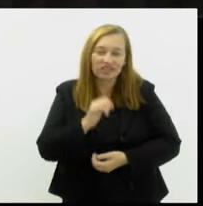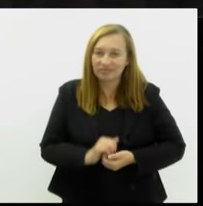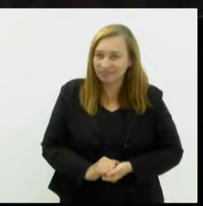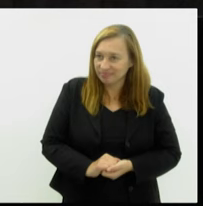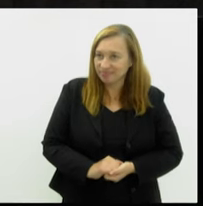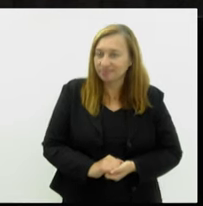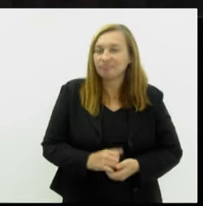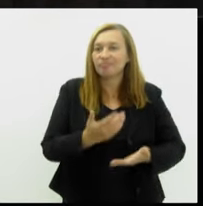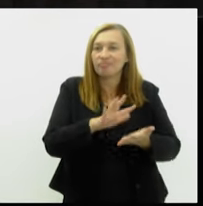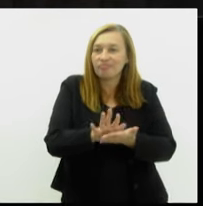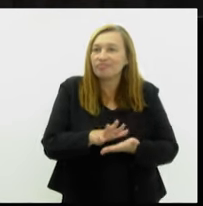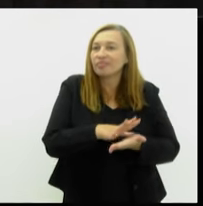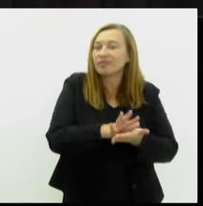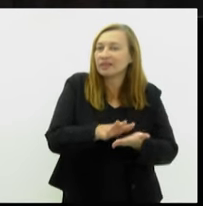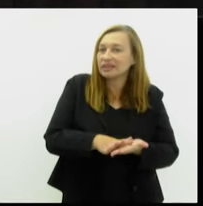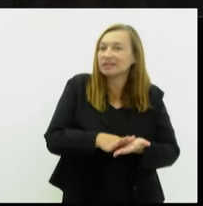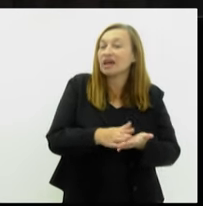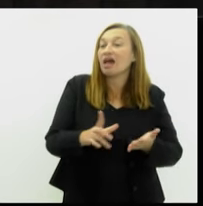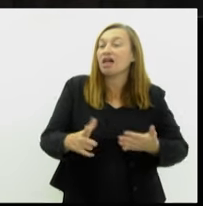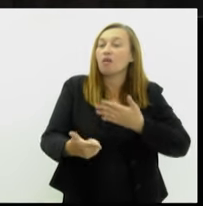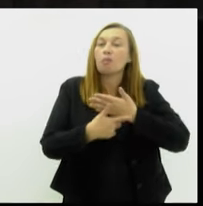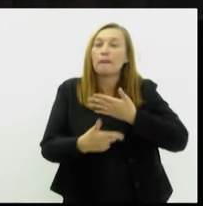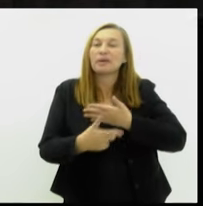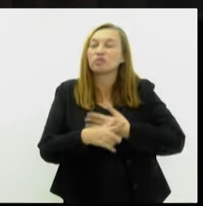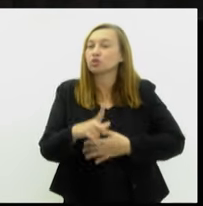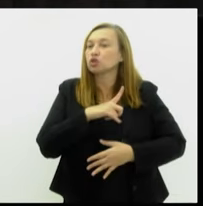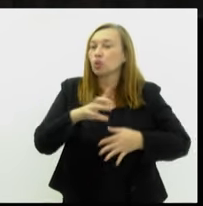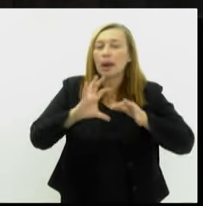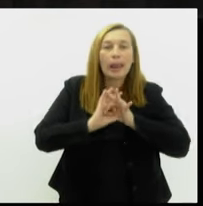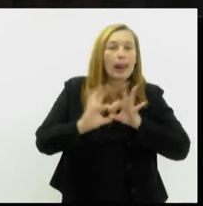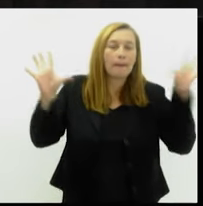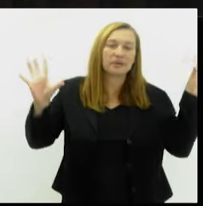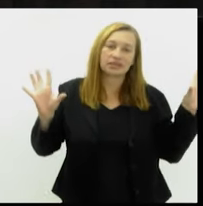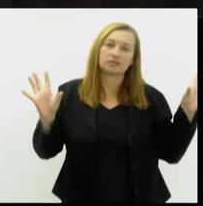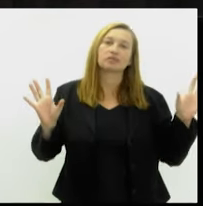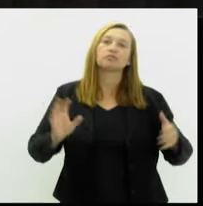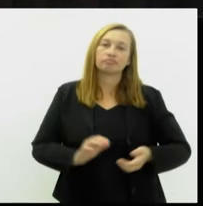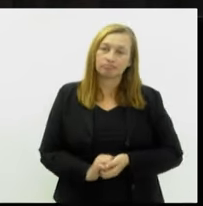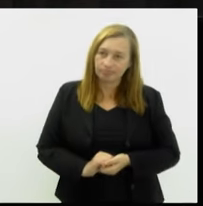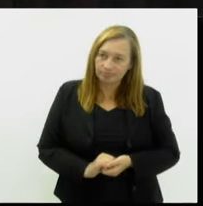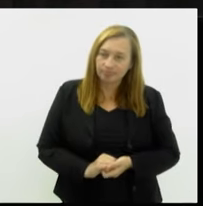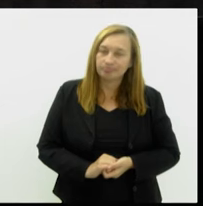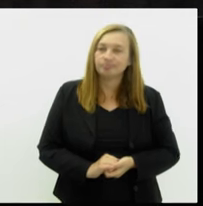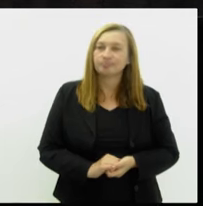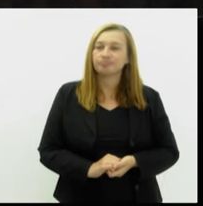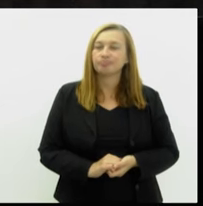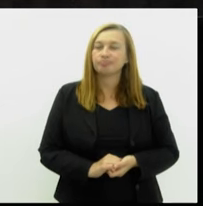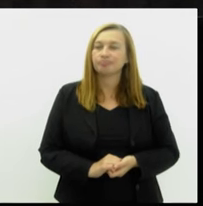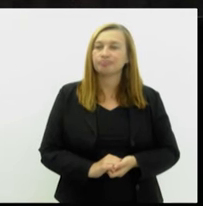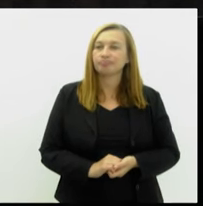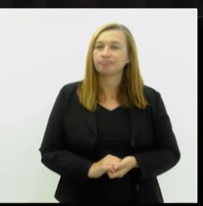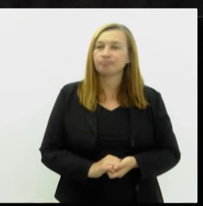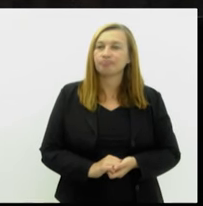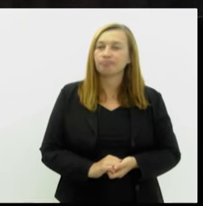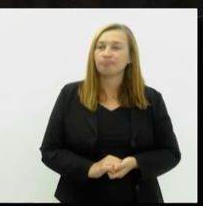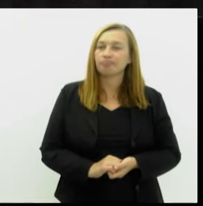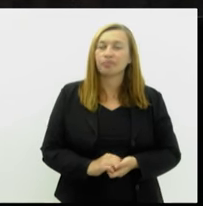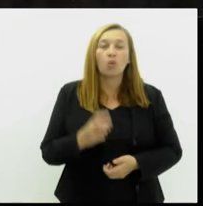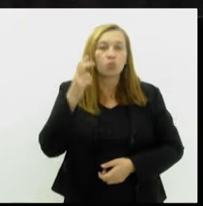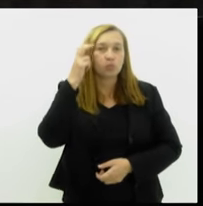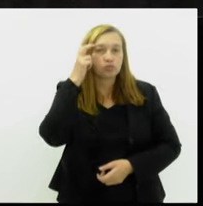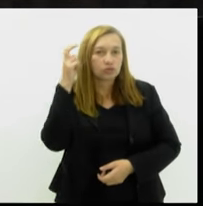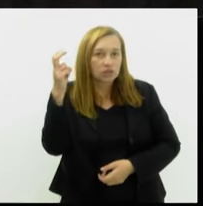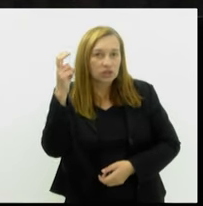O samba tem um papel libertador, né? Quer seja nos aspectos